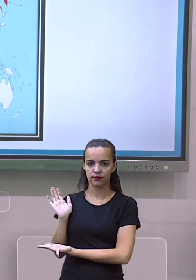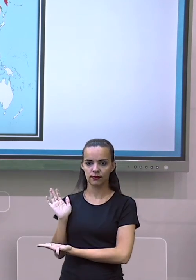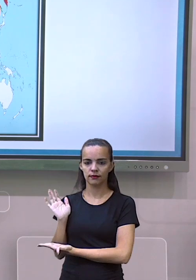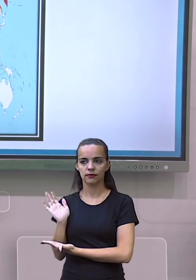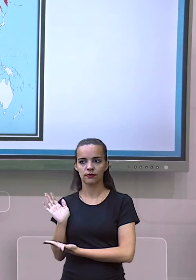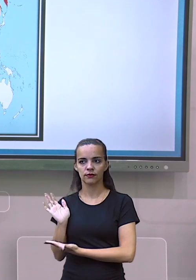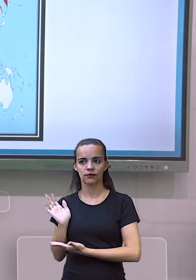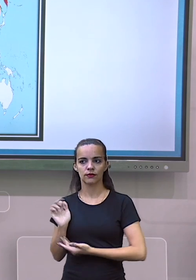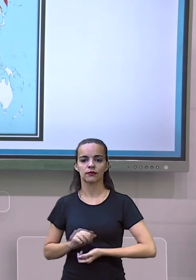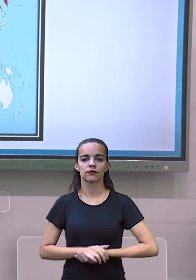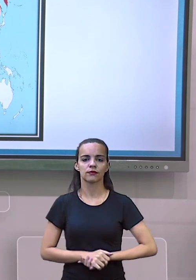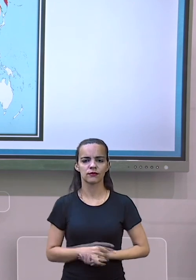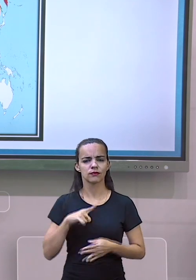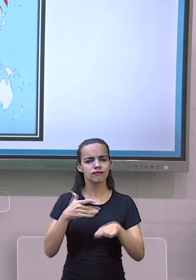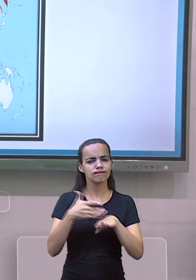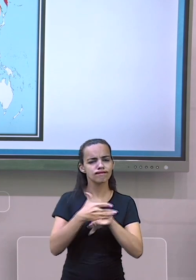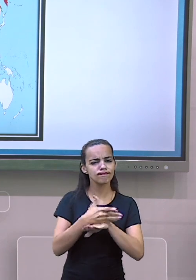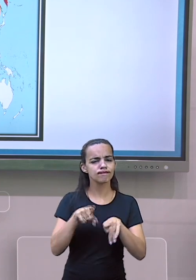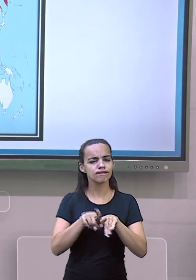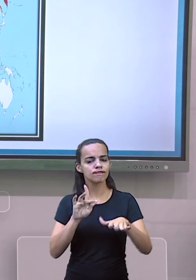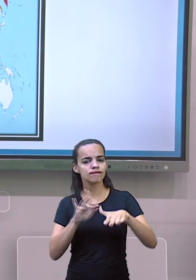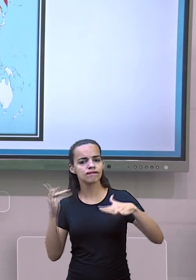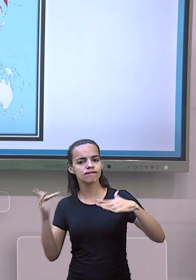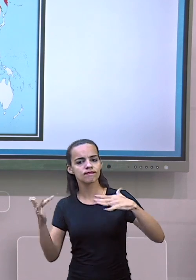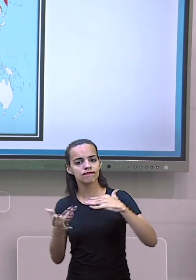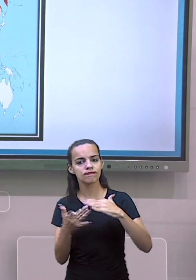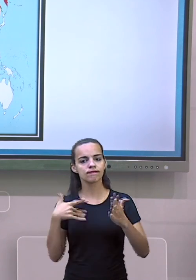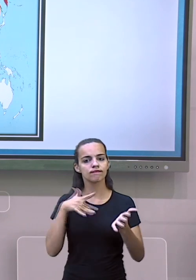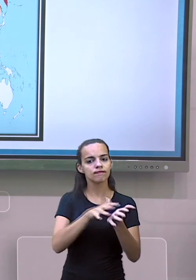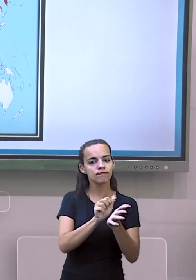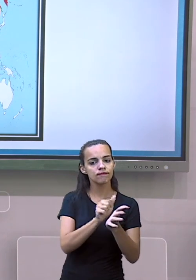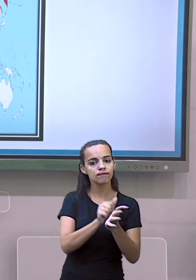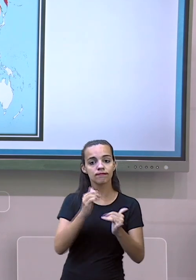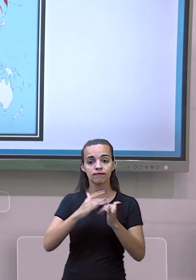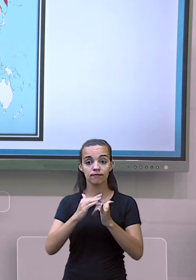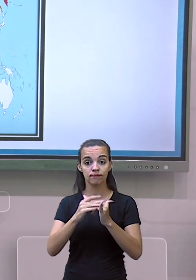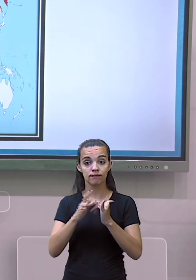QR Code. Acesse nossas redes sociais, se inscreva no nosso